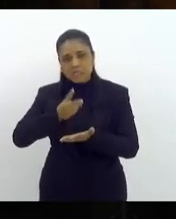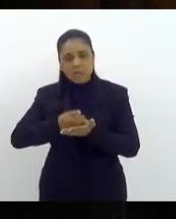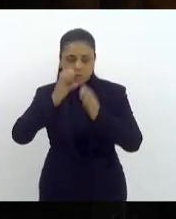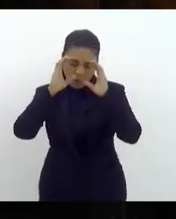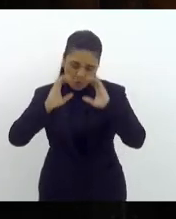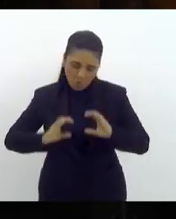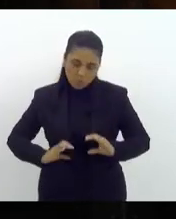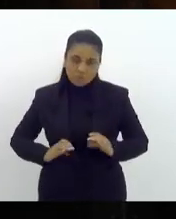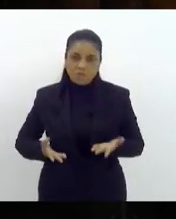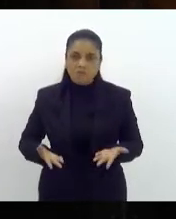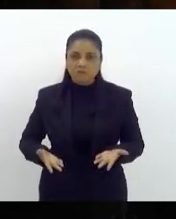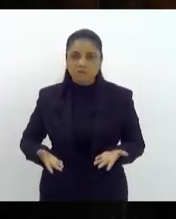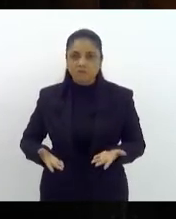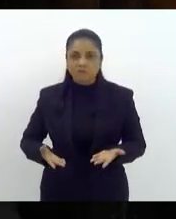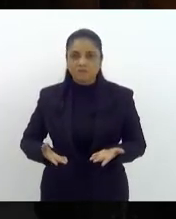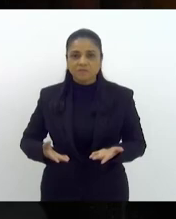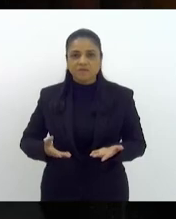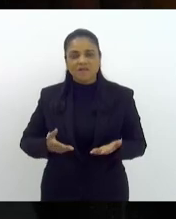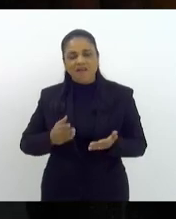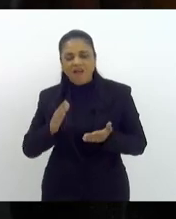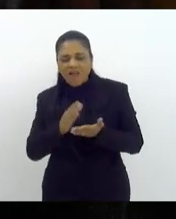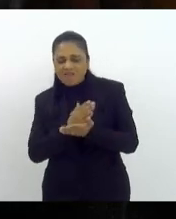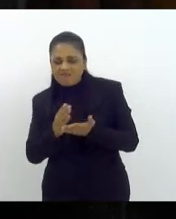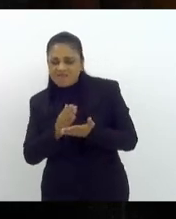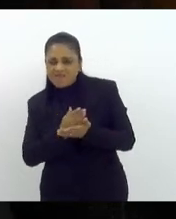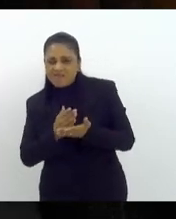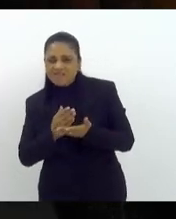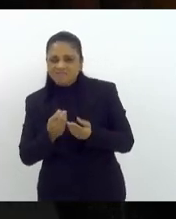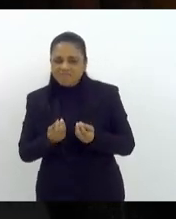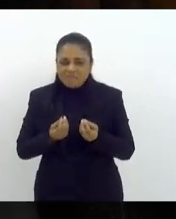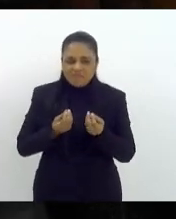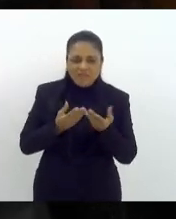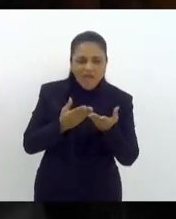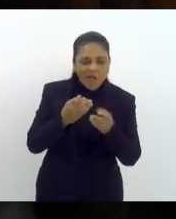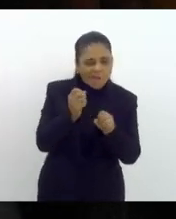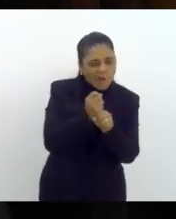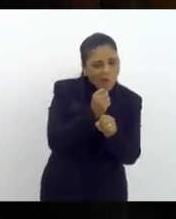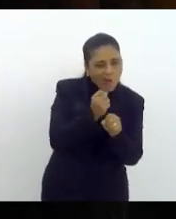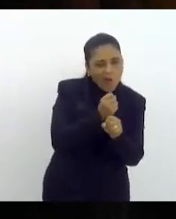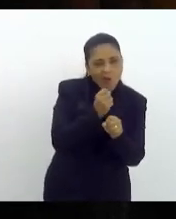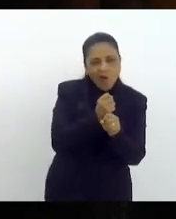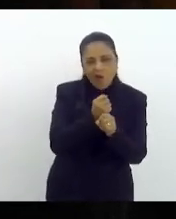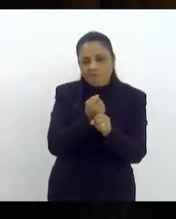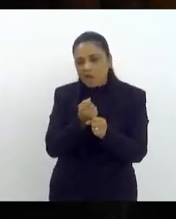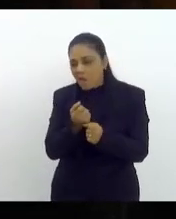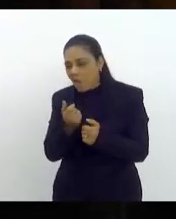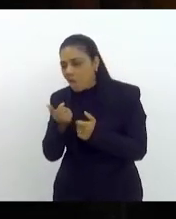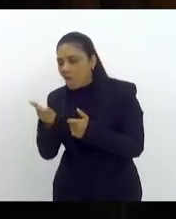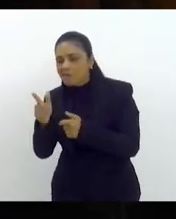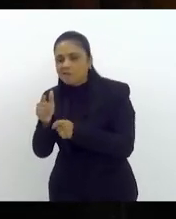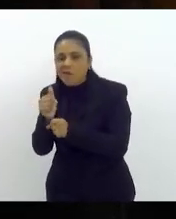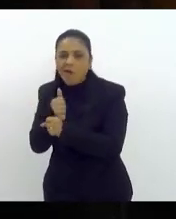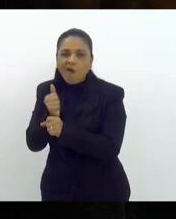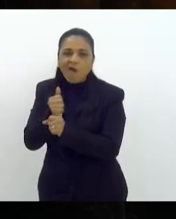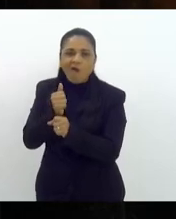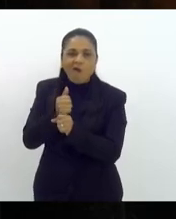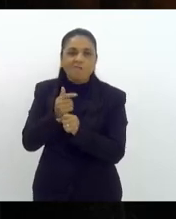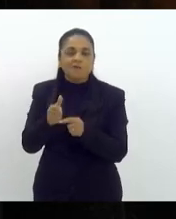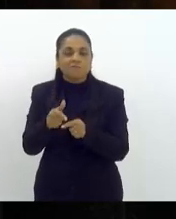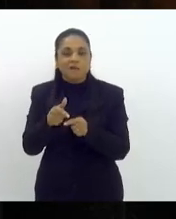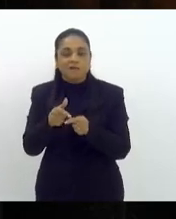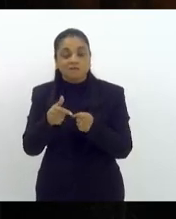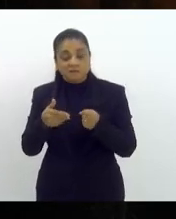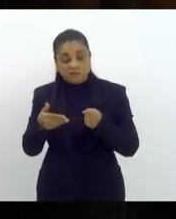mesmo de vez em quando faz um agradozinho uma obrinha aqui outra acolá Mas a questão